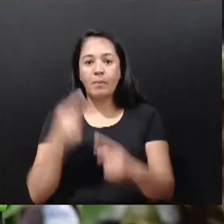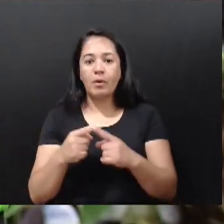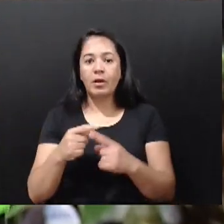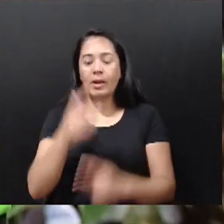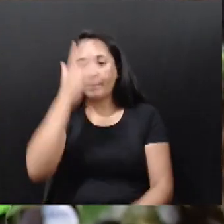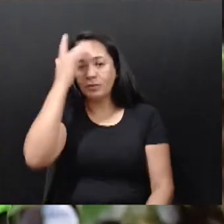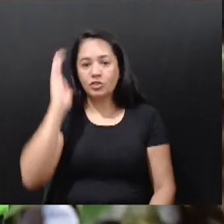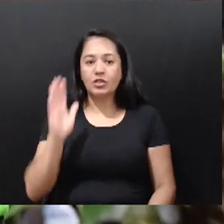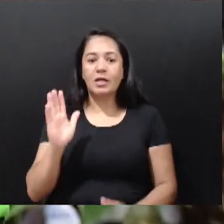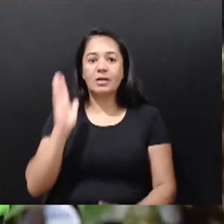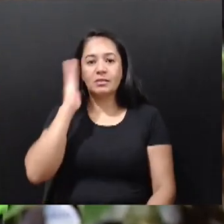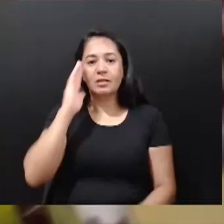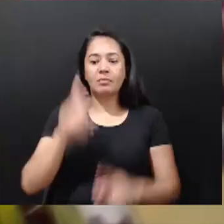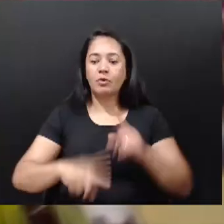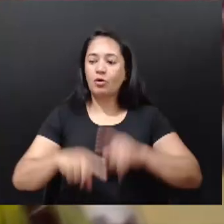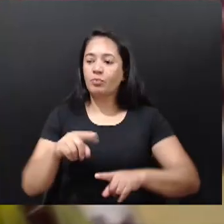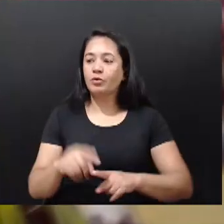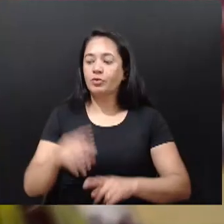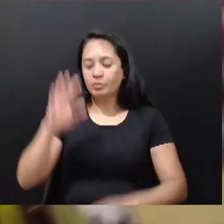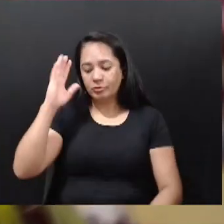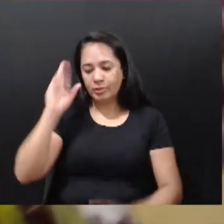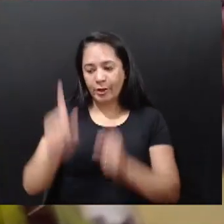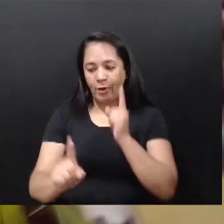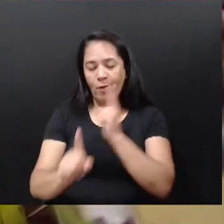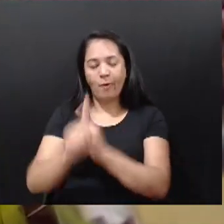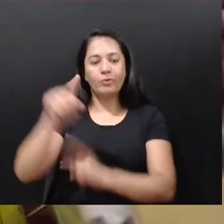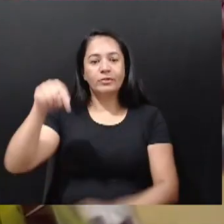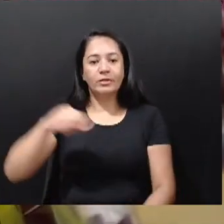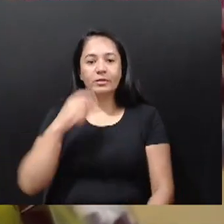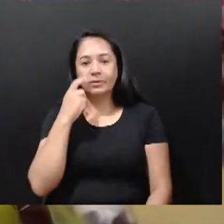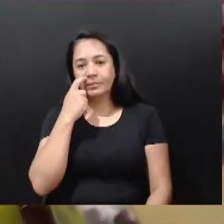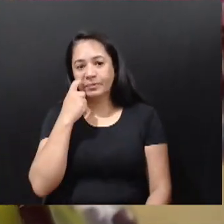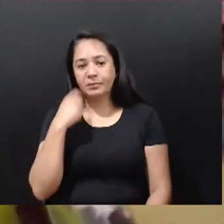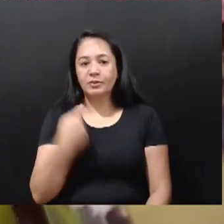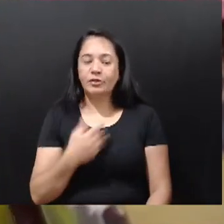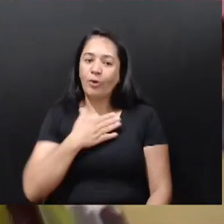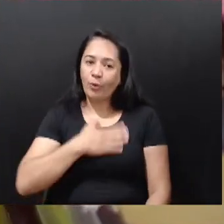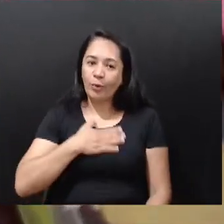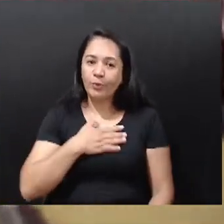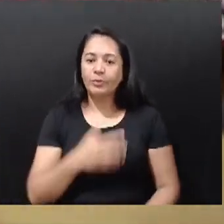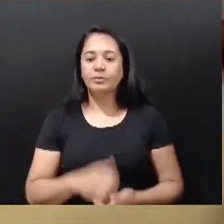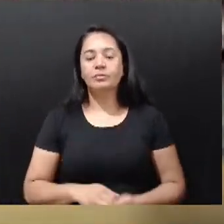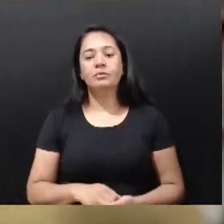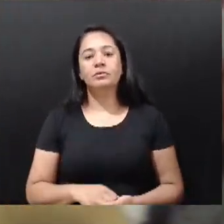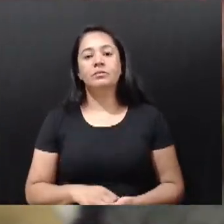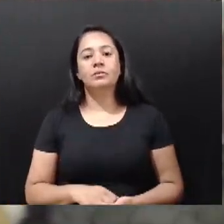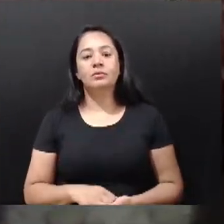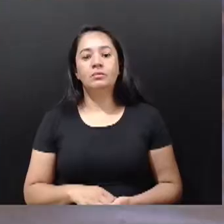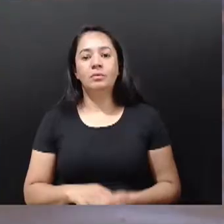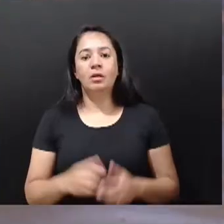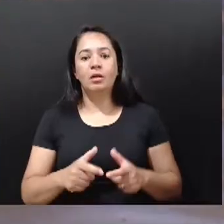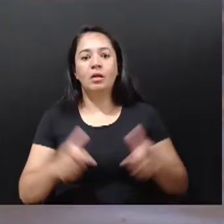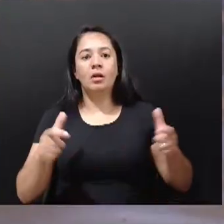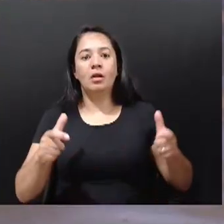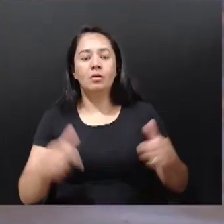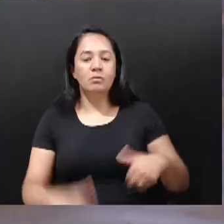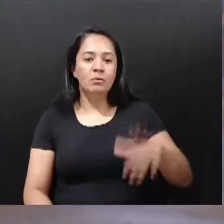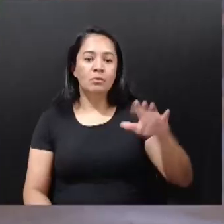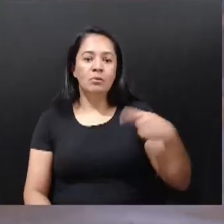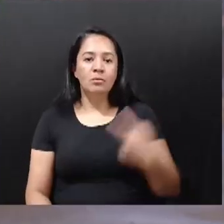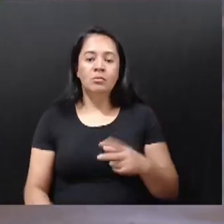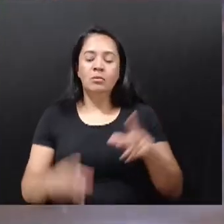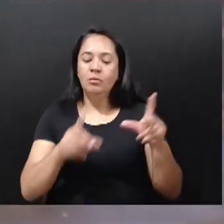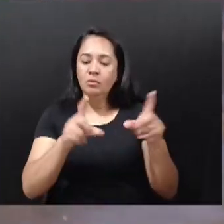aqui. Então a gente preza bastante por isso, né? Para tentar aumentar cada vez mais o nosso mercado. Ajuda